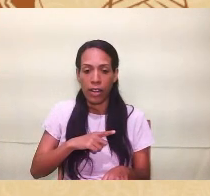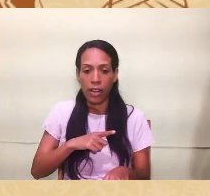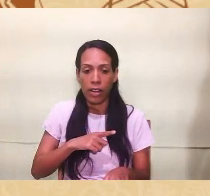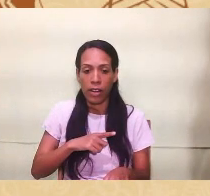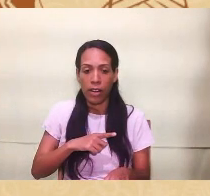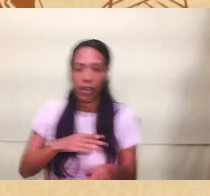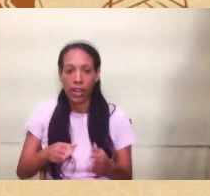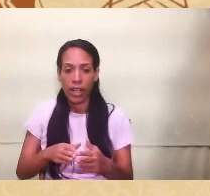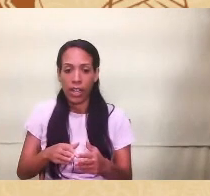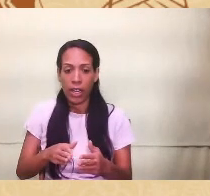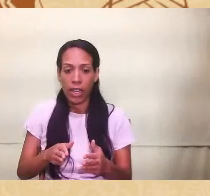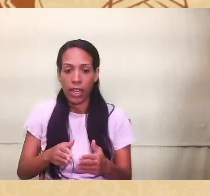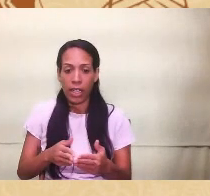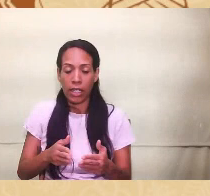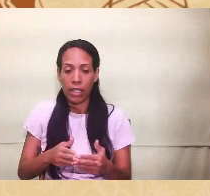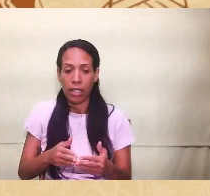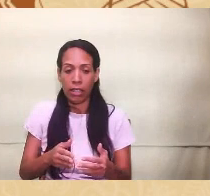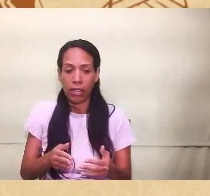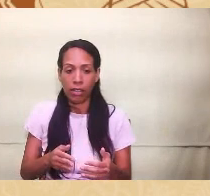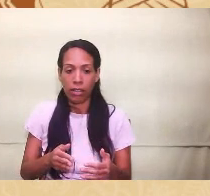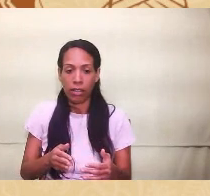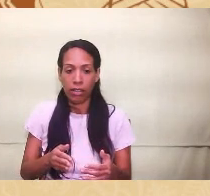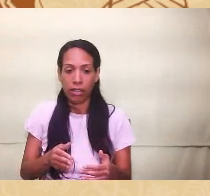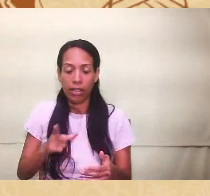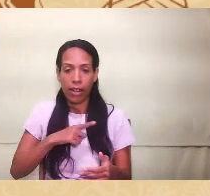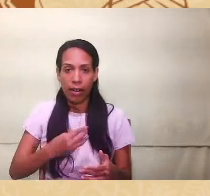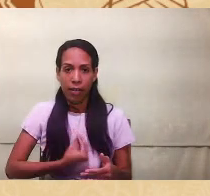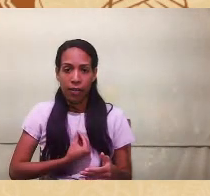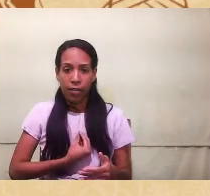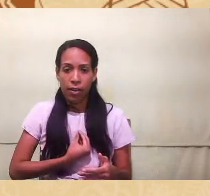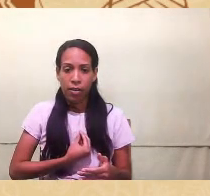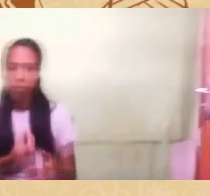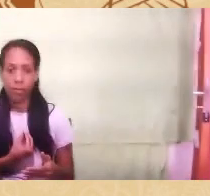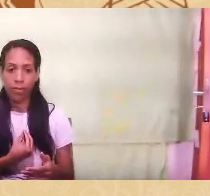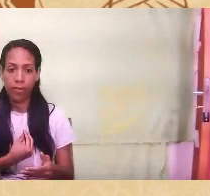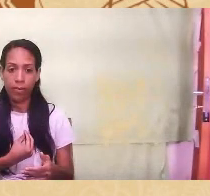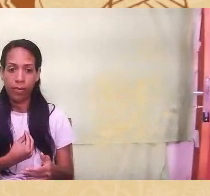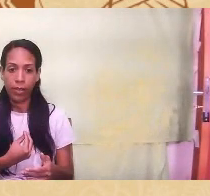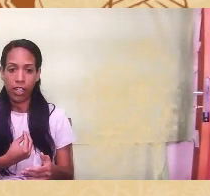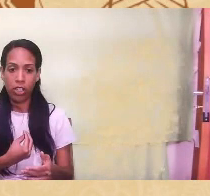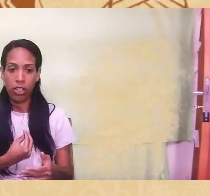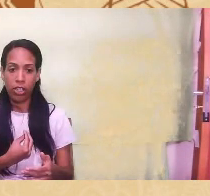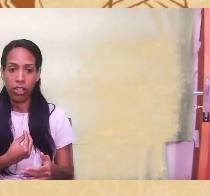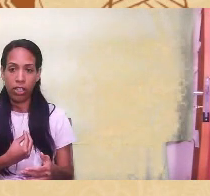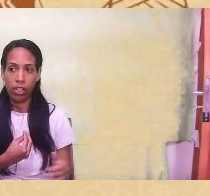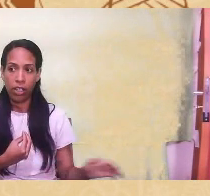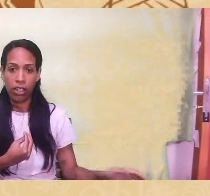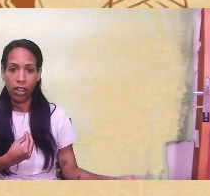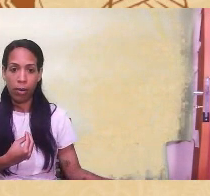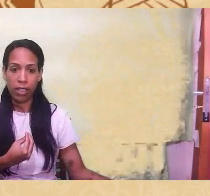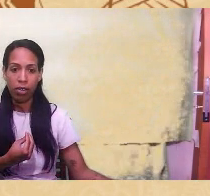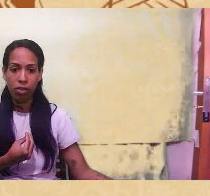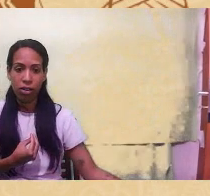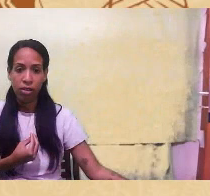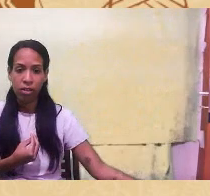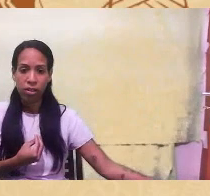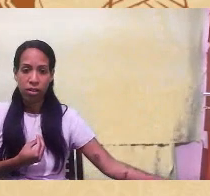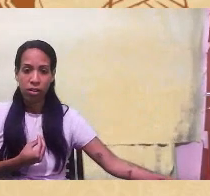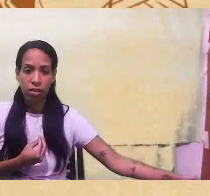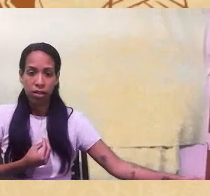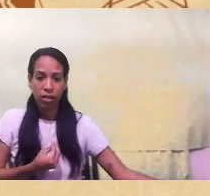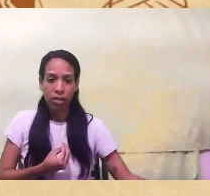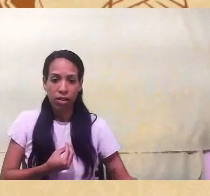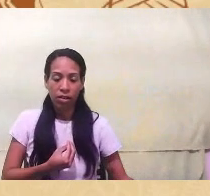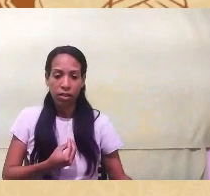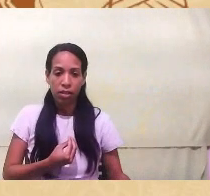aos guerreiros que perderam a vida, aí na foto está mascarado, foi decapitado, morto no facão. Eu estou num território que não